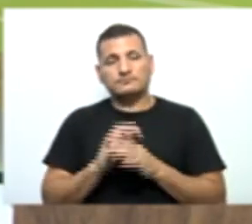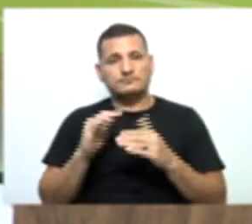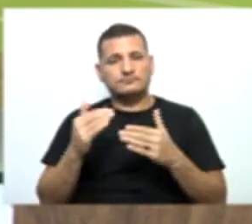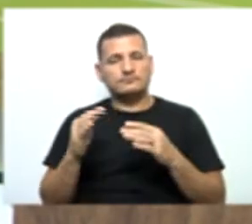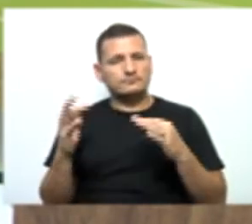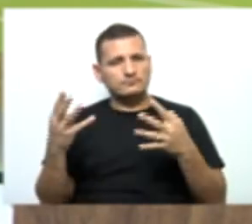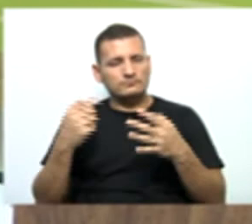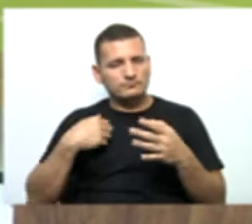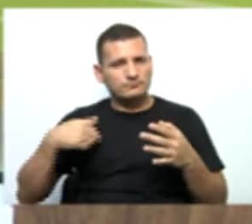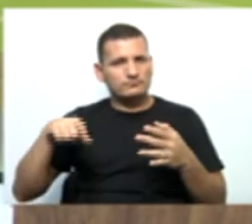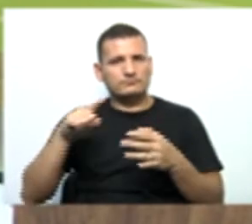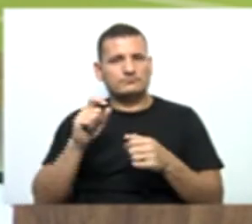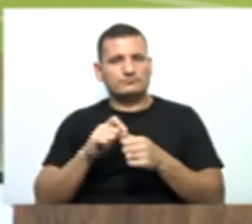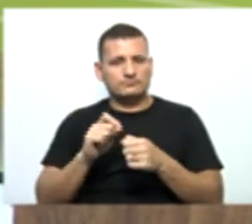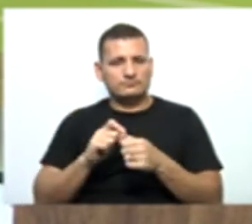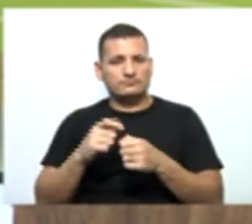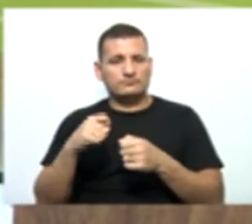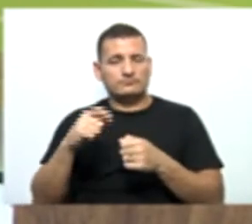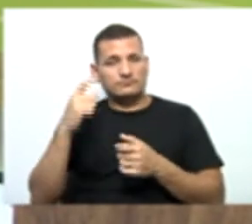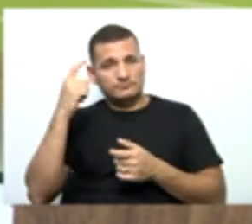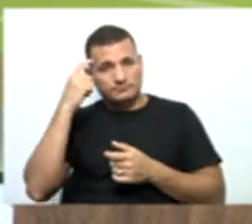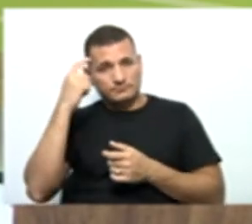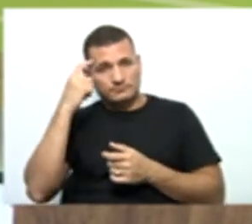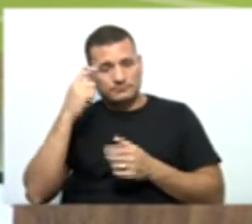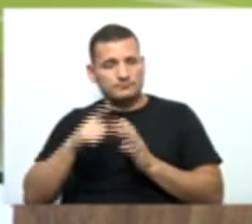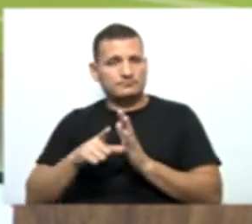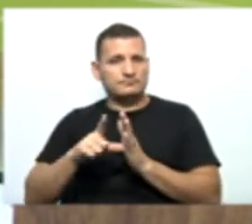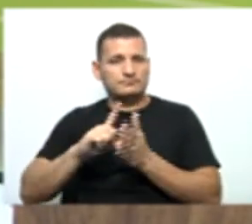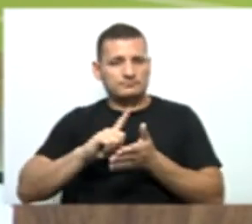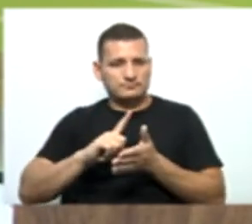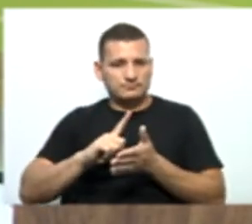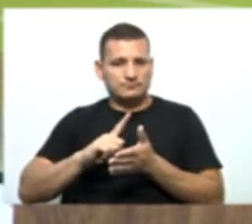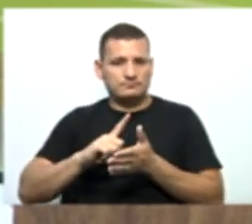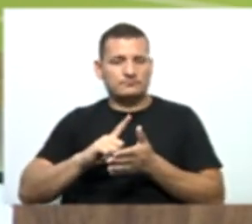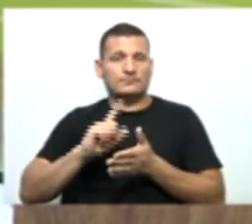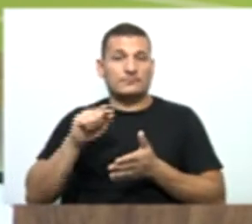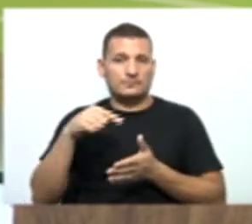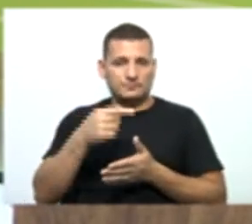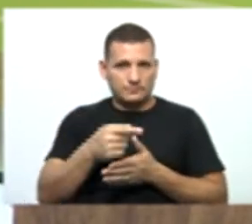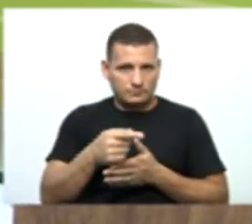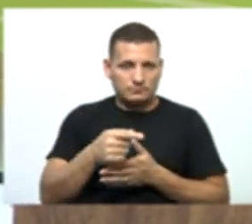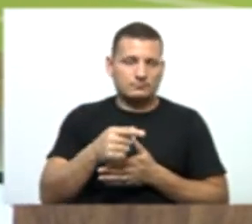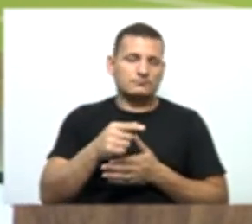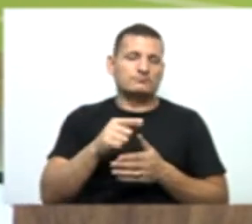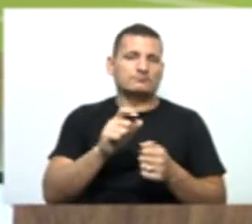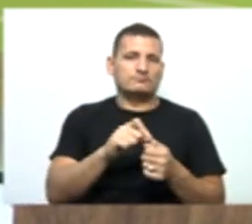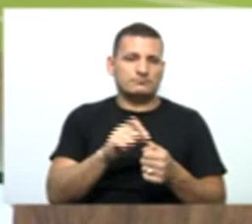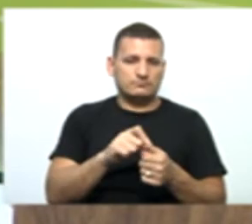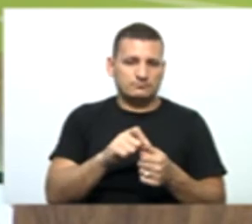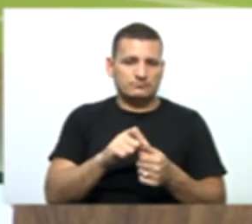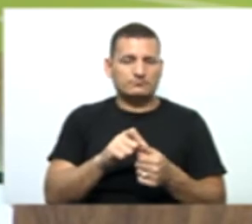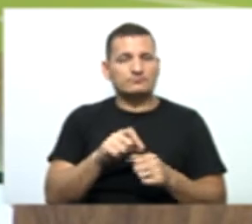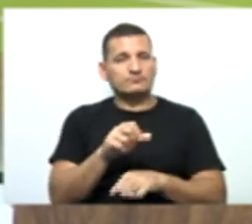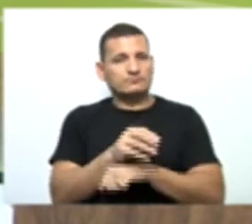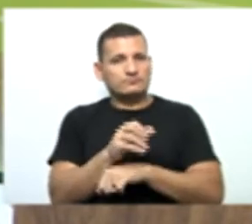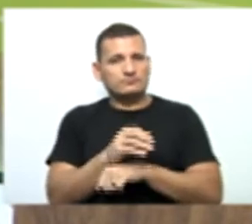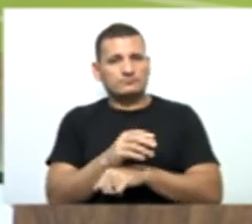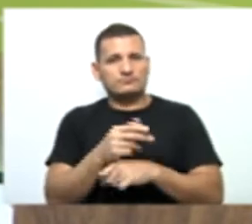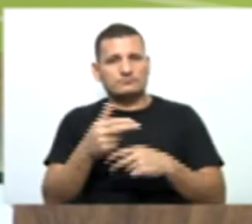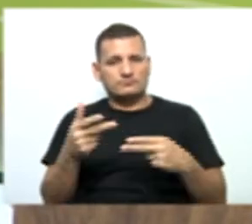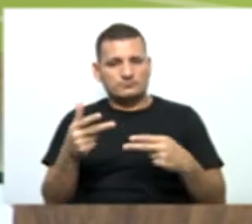formos fazer tem que ser pensado antes e depois executado. A orientação ao